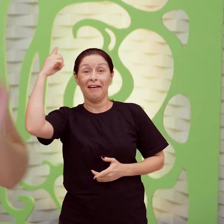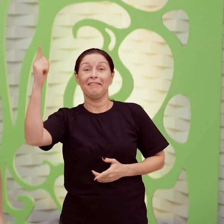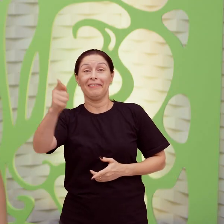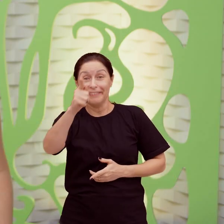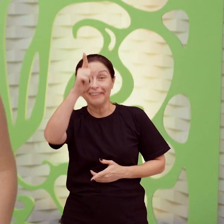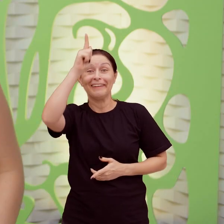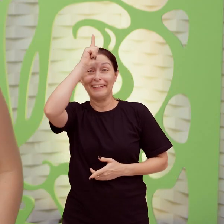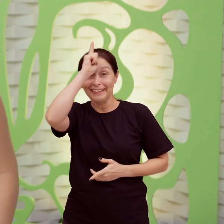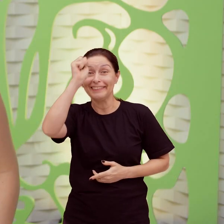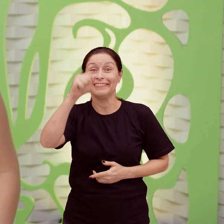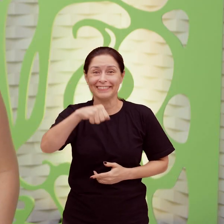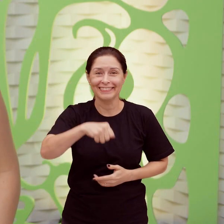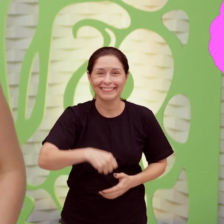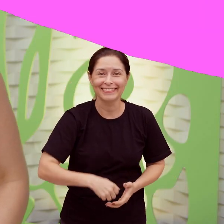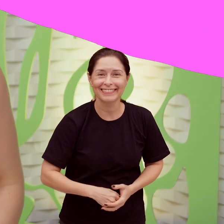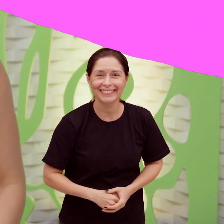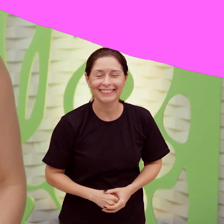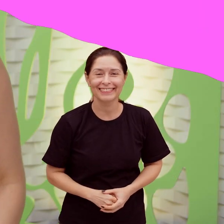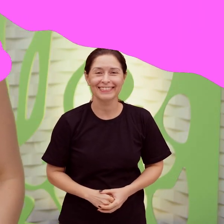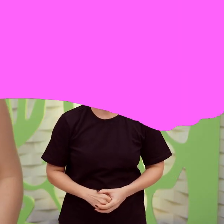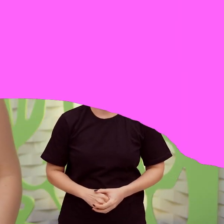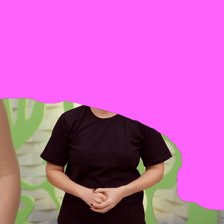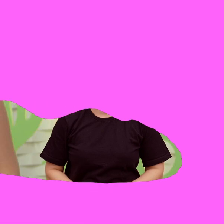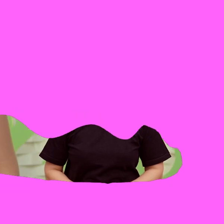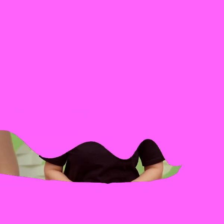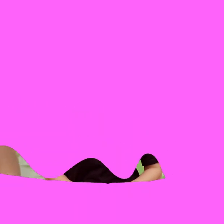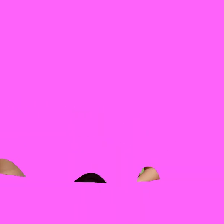a tia Laís vai contar essa história. Vamos ver?